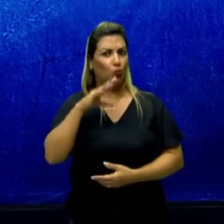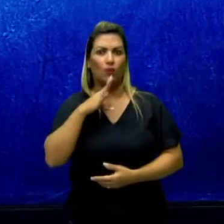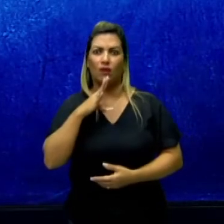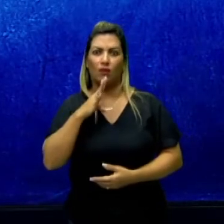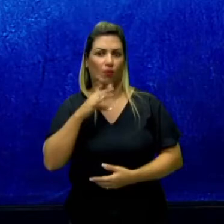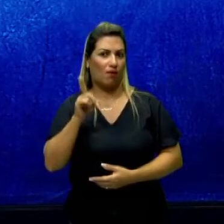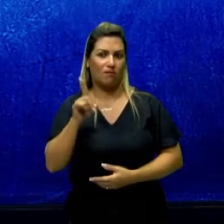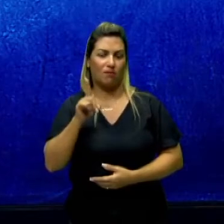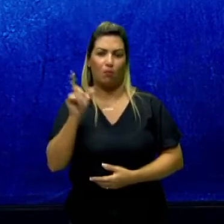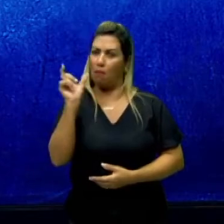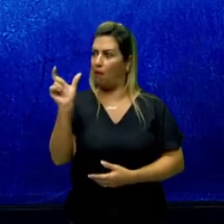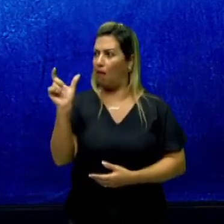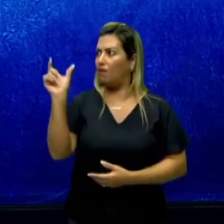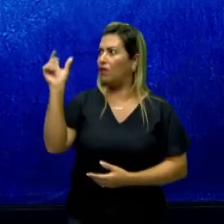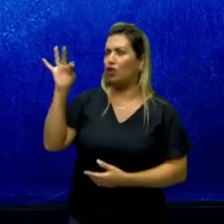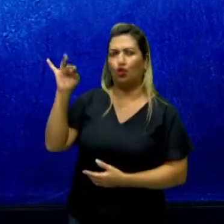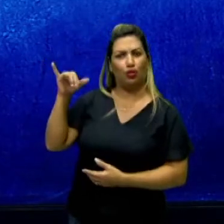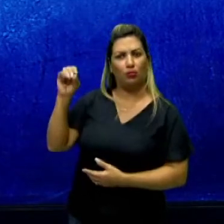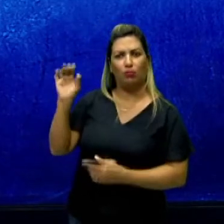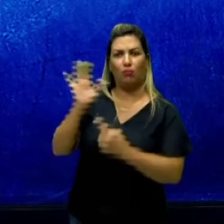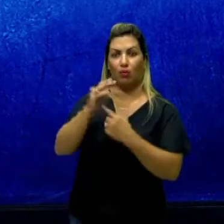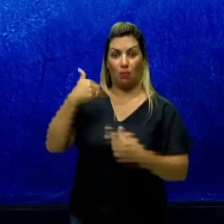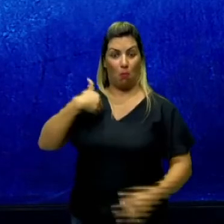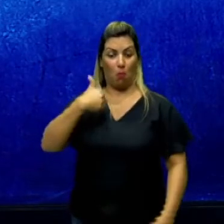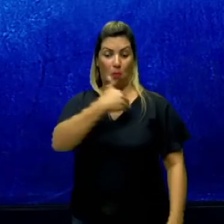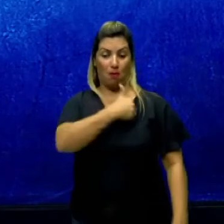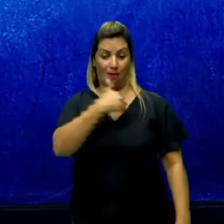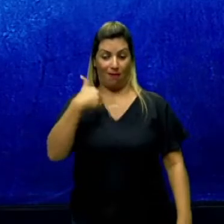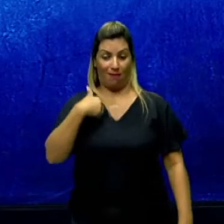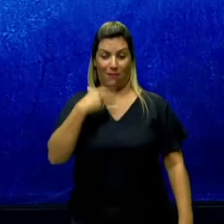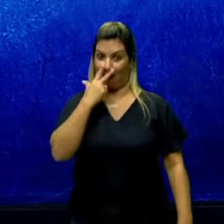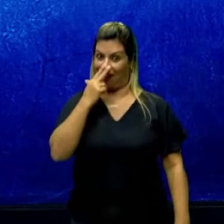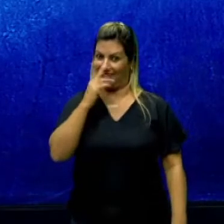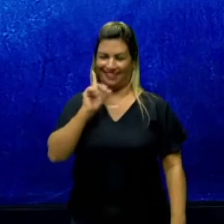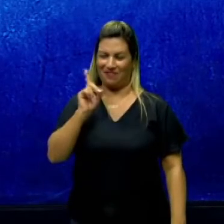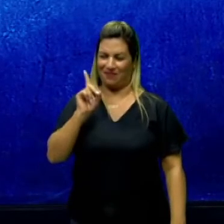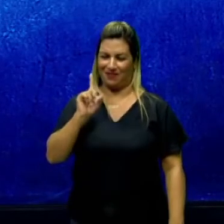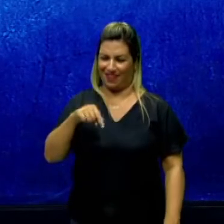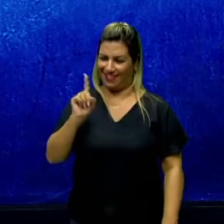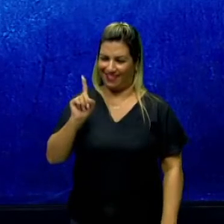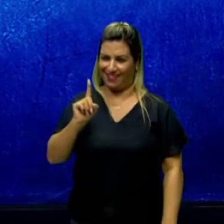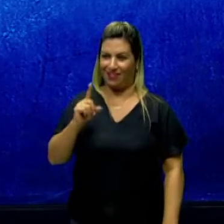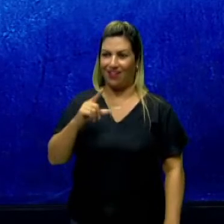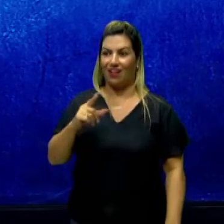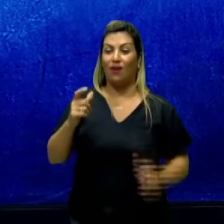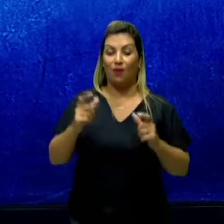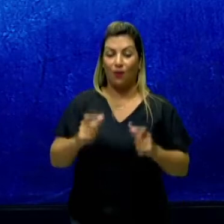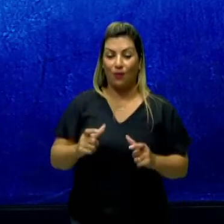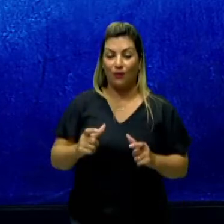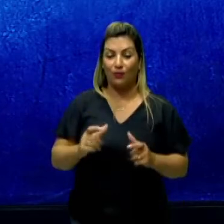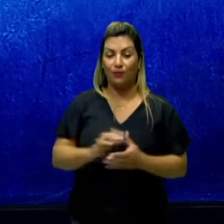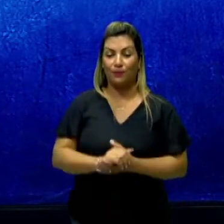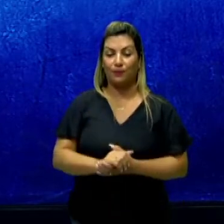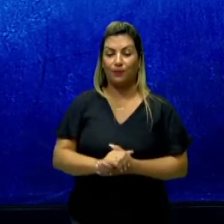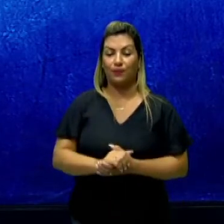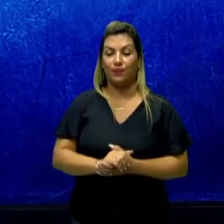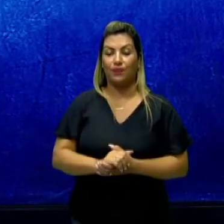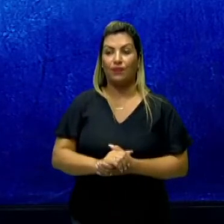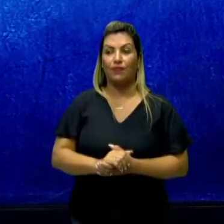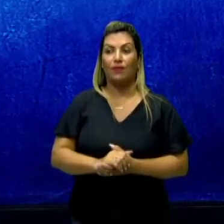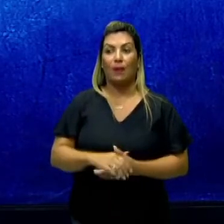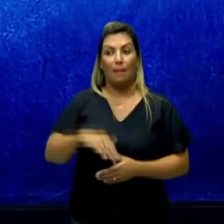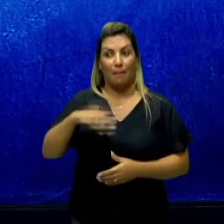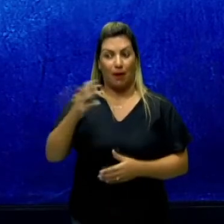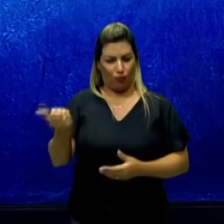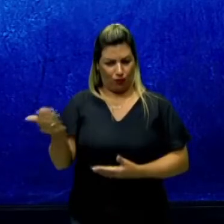conhece o timo. Ele está parecendo os nossos pulmões aí, mas na verdade é um órgãozinho que fica mais ou menos nessa região. E quanto